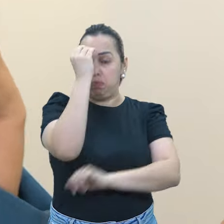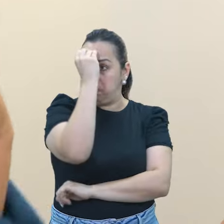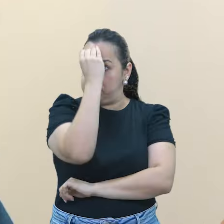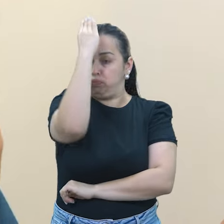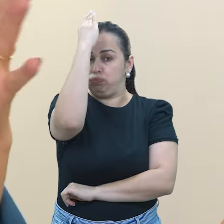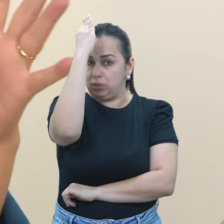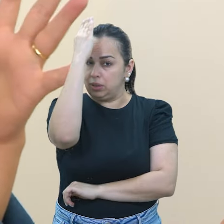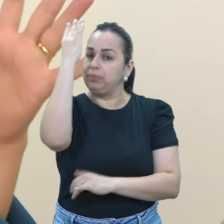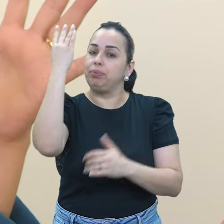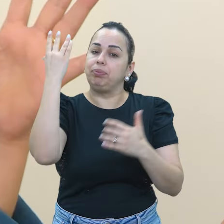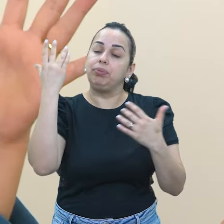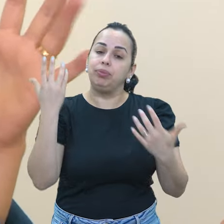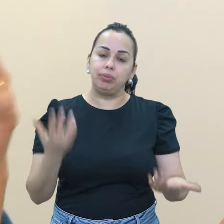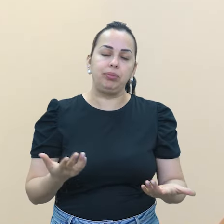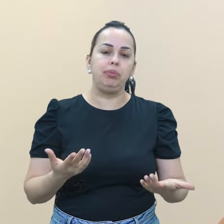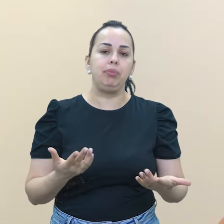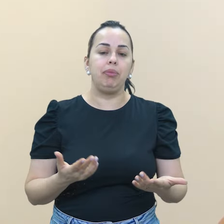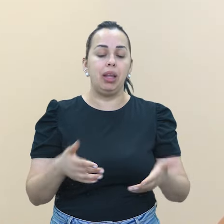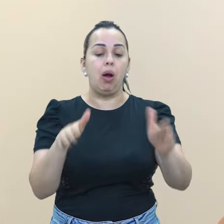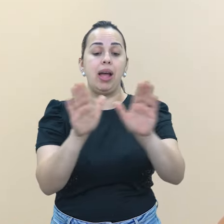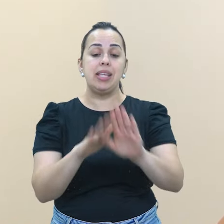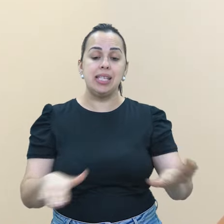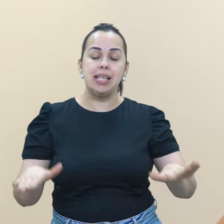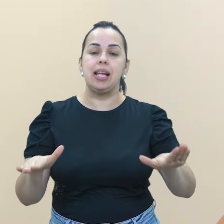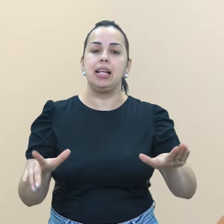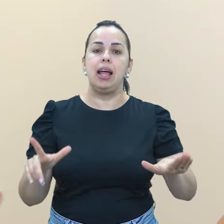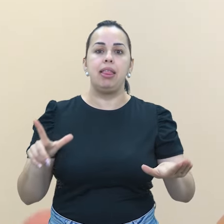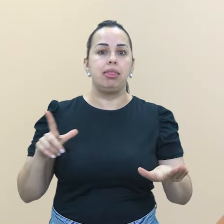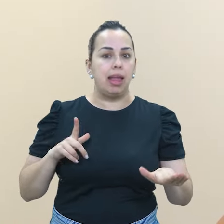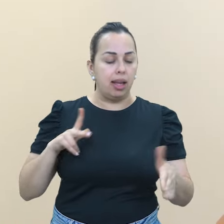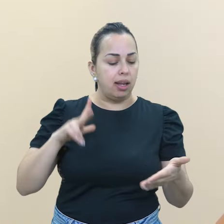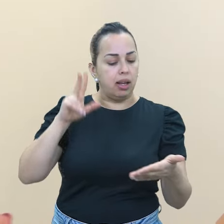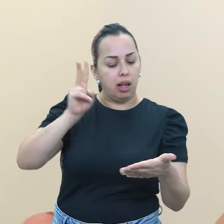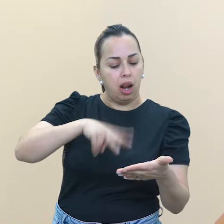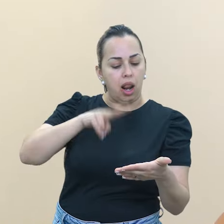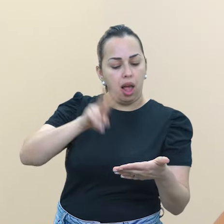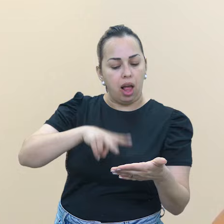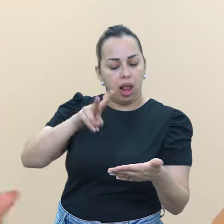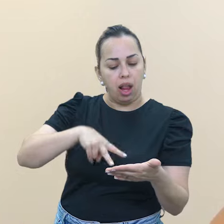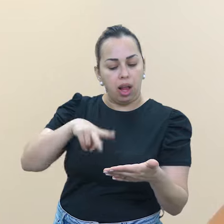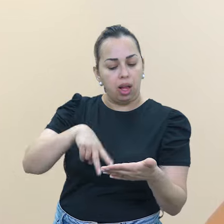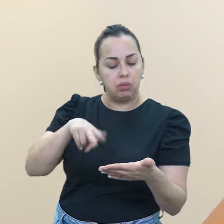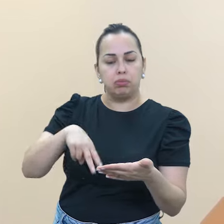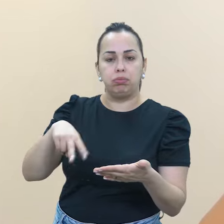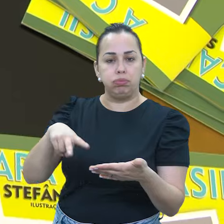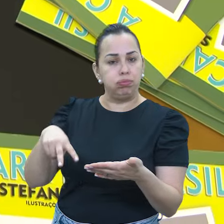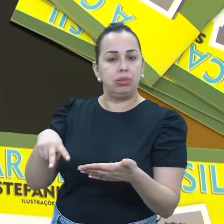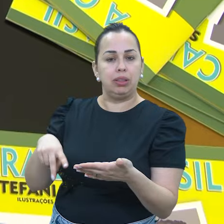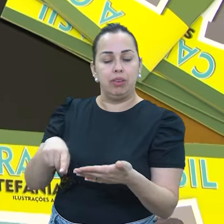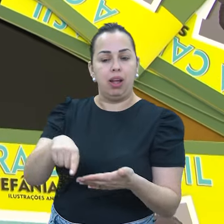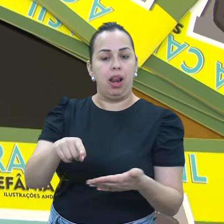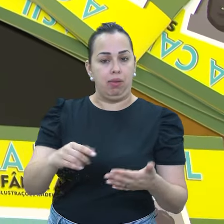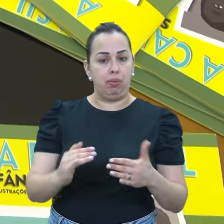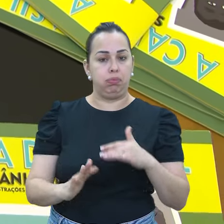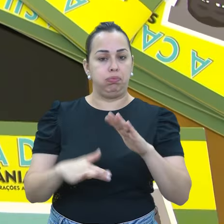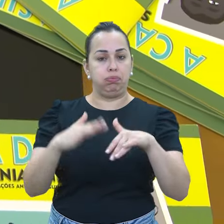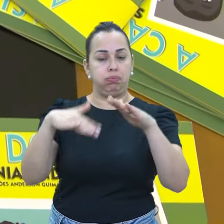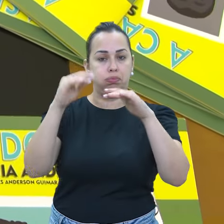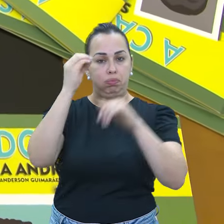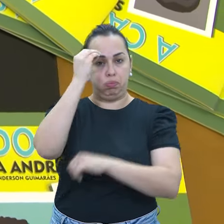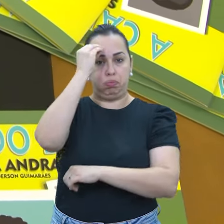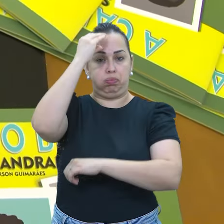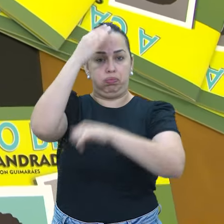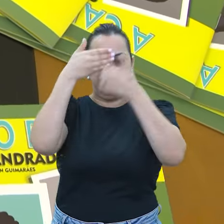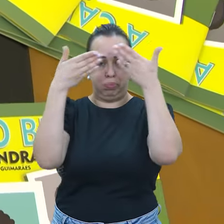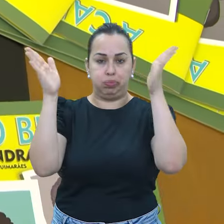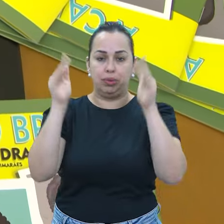lentes. Sim. Então amplia o conhecimento, amplia a visão de mundo. Então essas crianças que têm acesso à leitura desde de